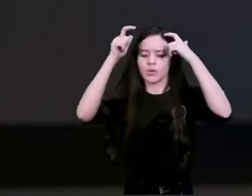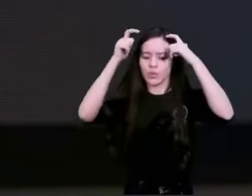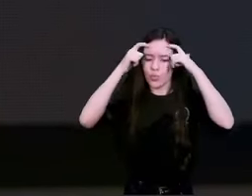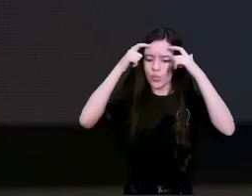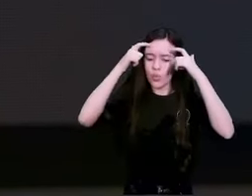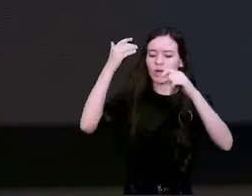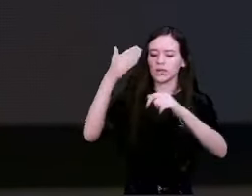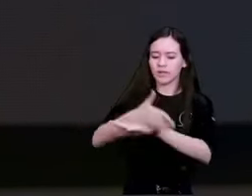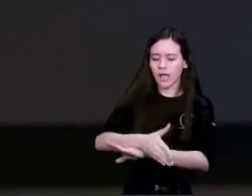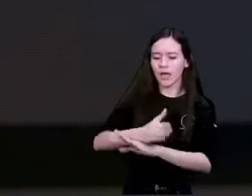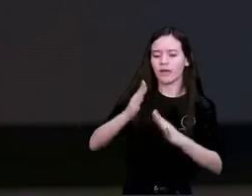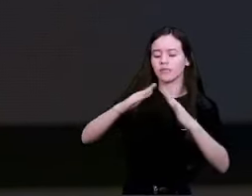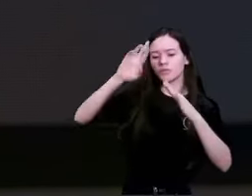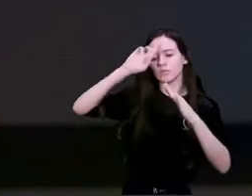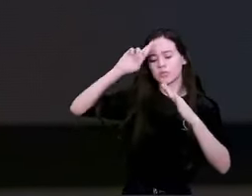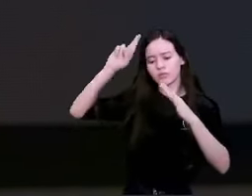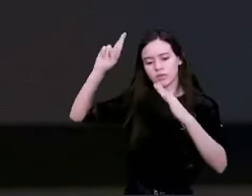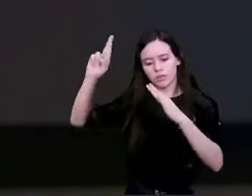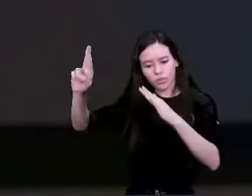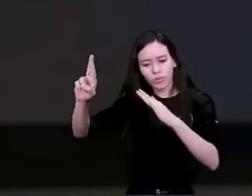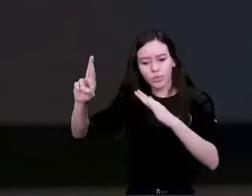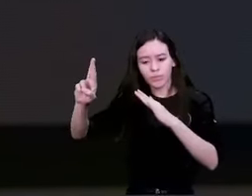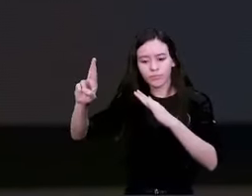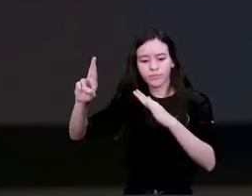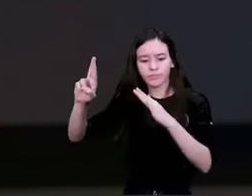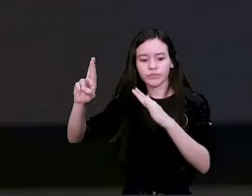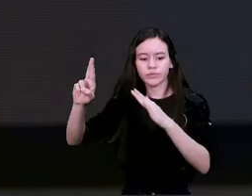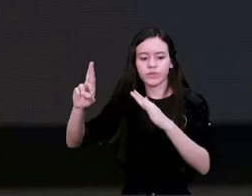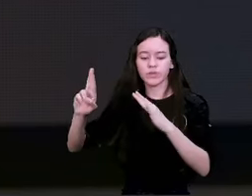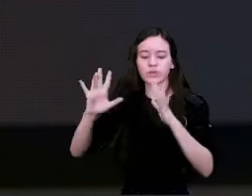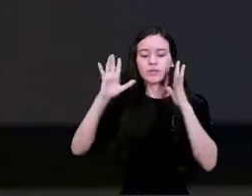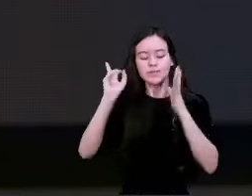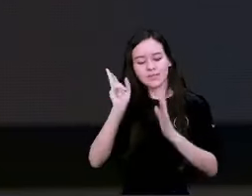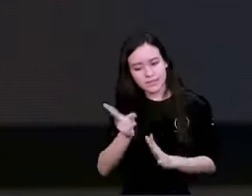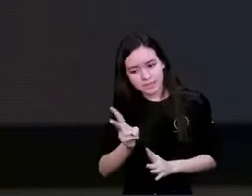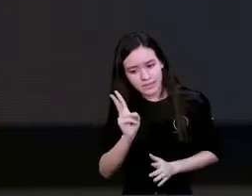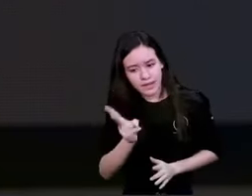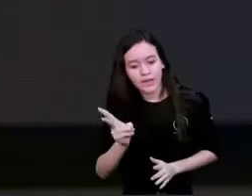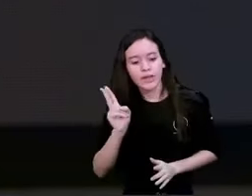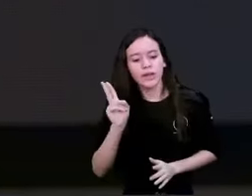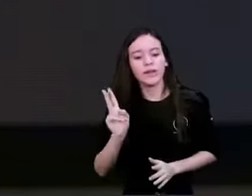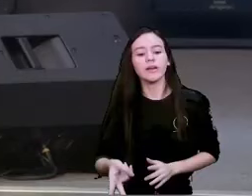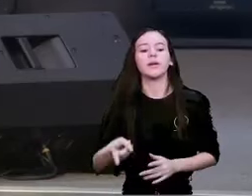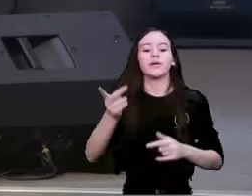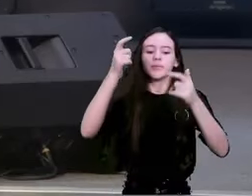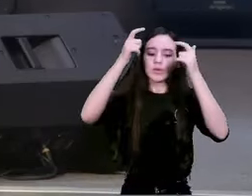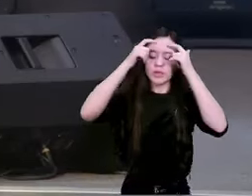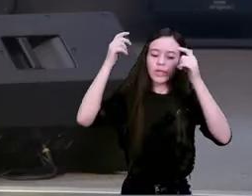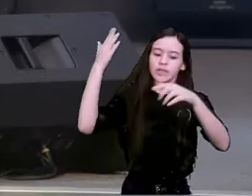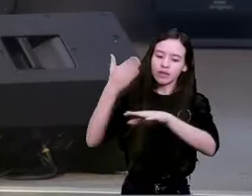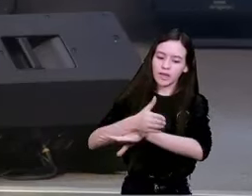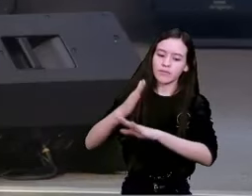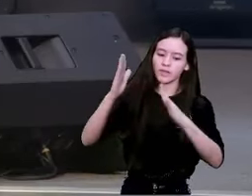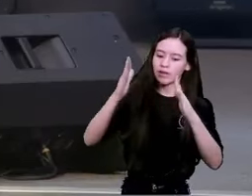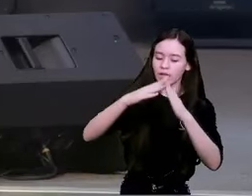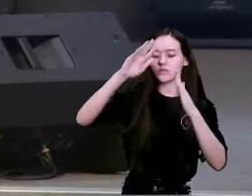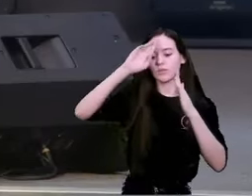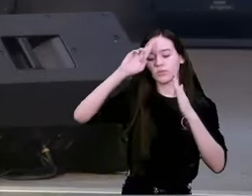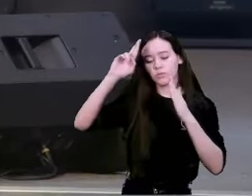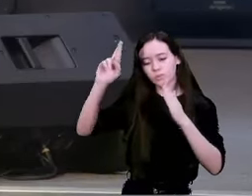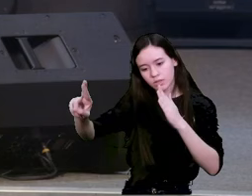rei entrava na casa do Senhor, e todas as vezes que o rei entrava na casa